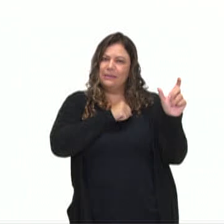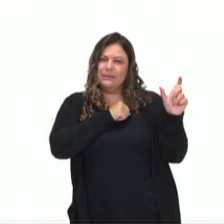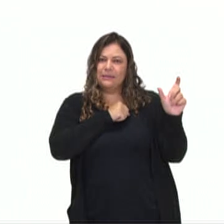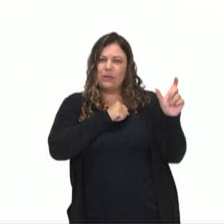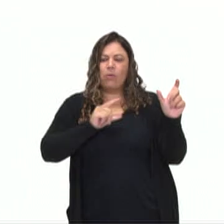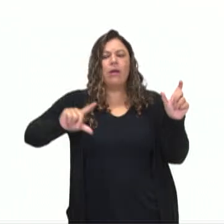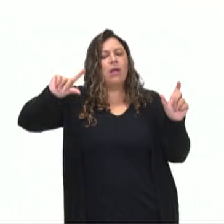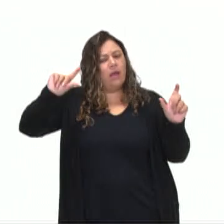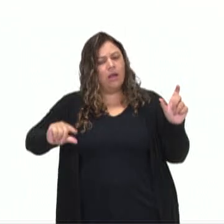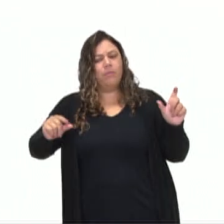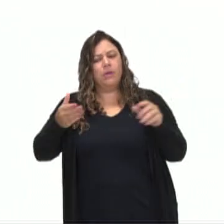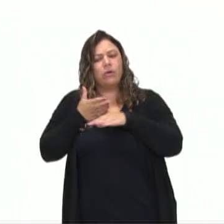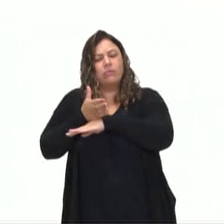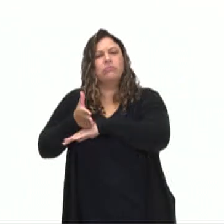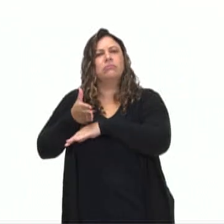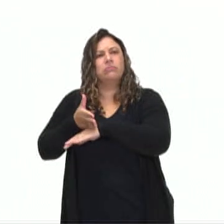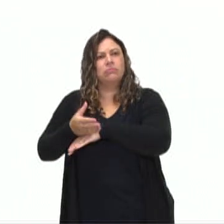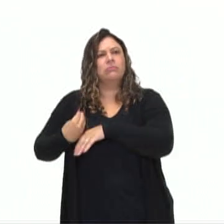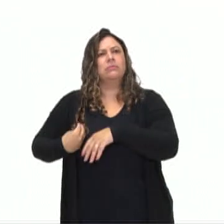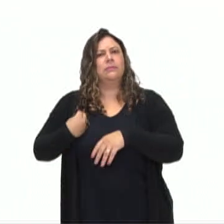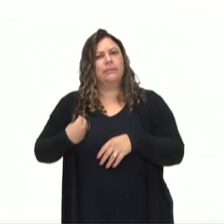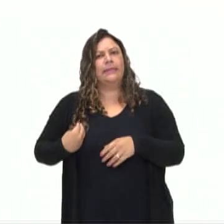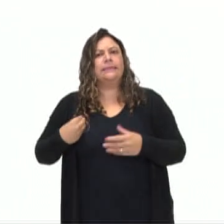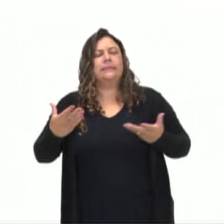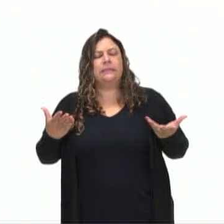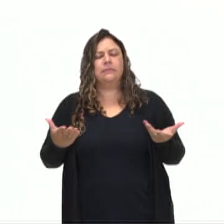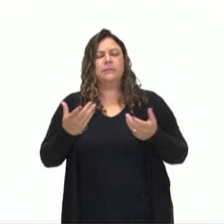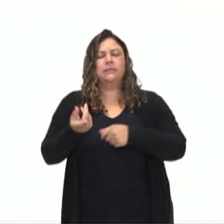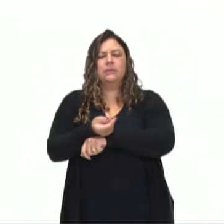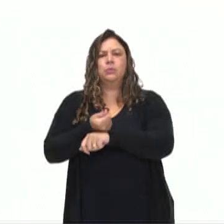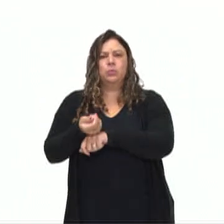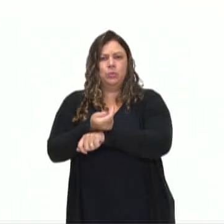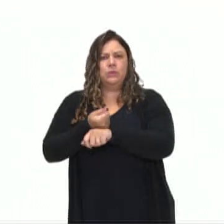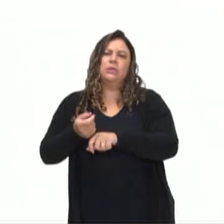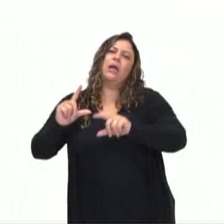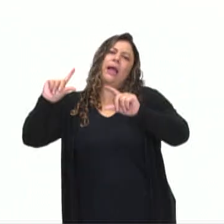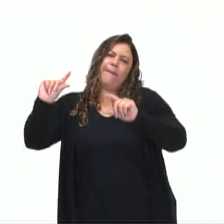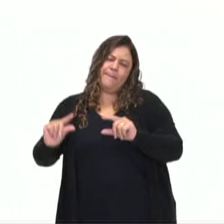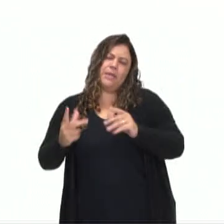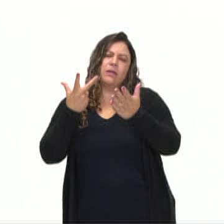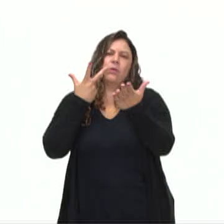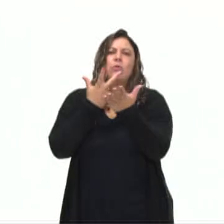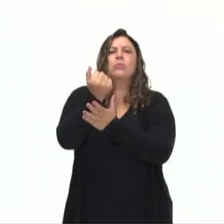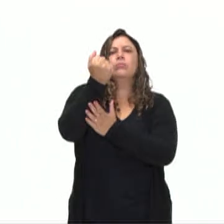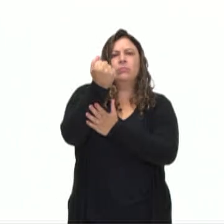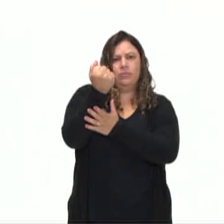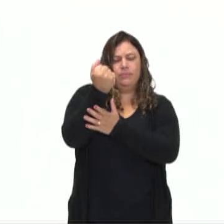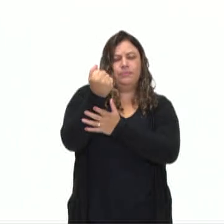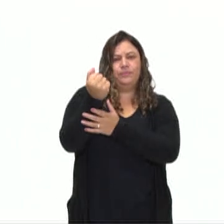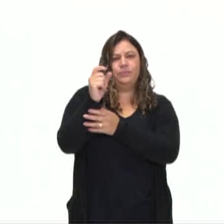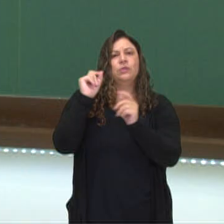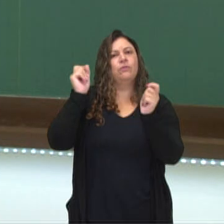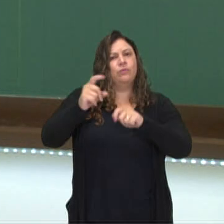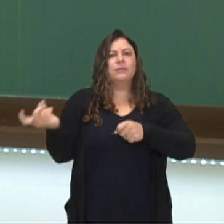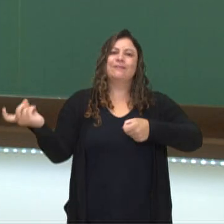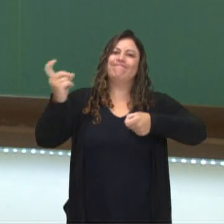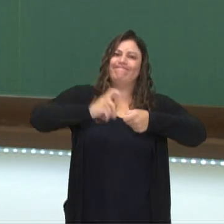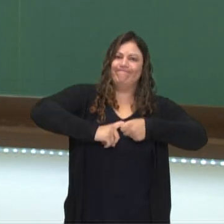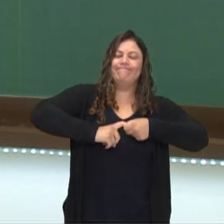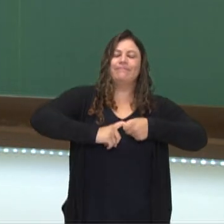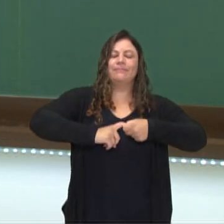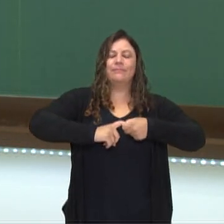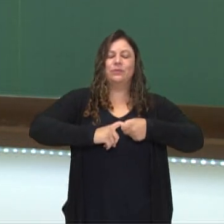participação possível no capital de uma empresa. E ao fazer a compra, você se torna um sócio dessa